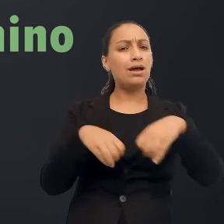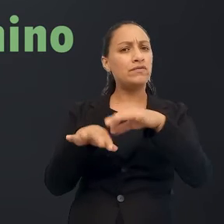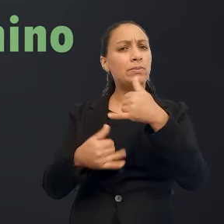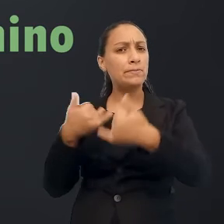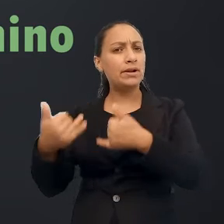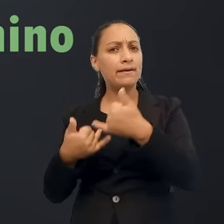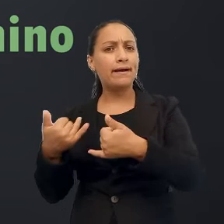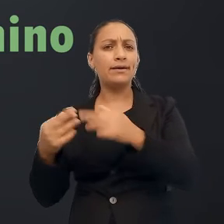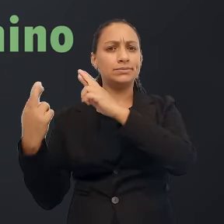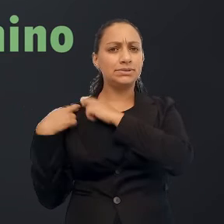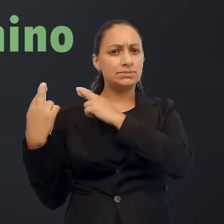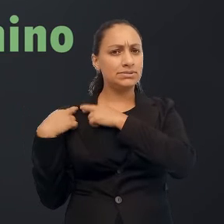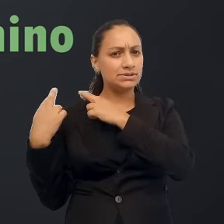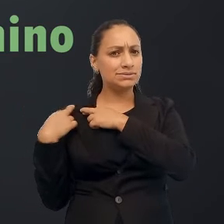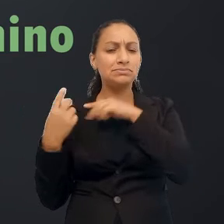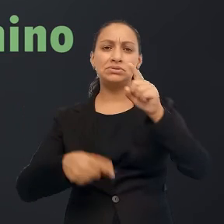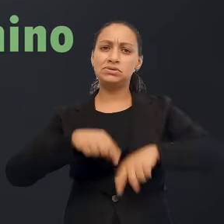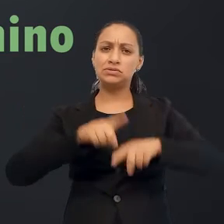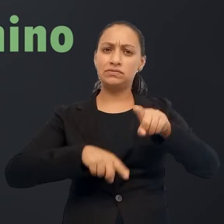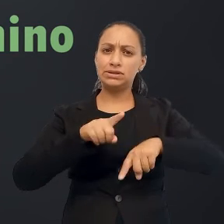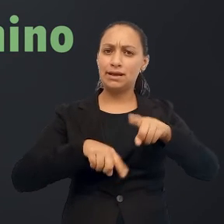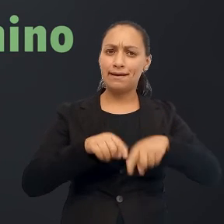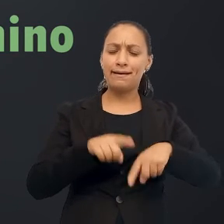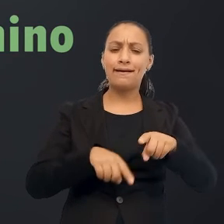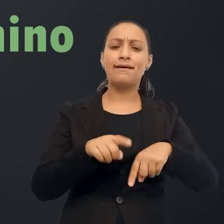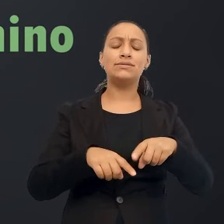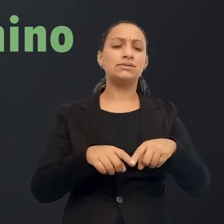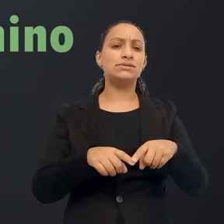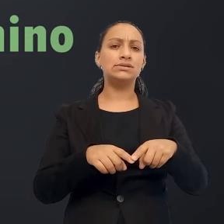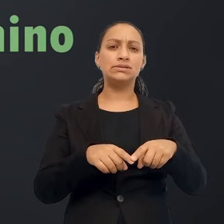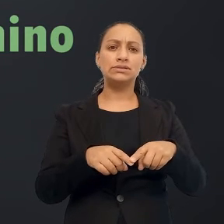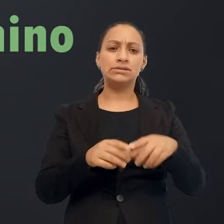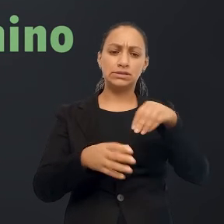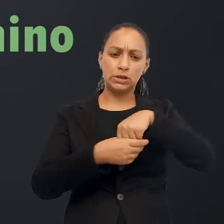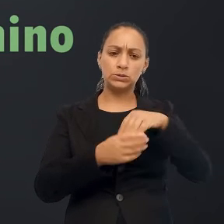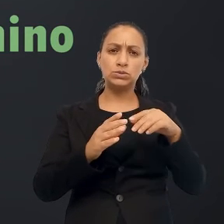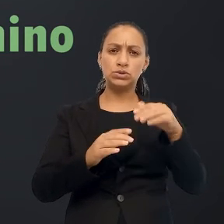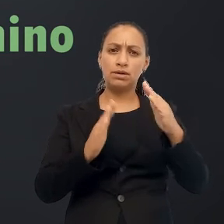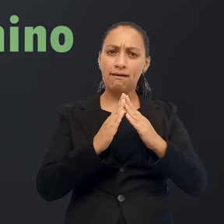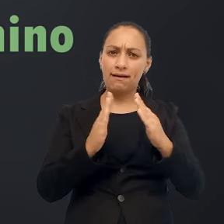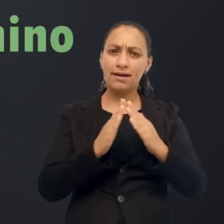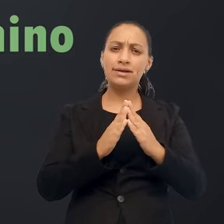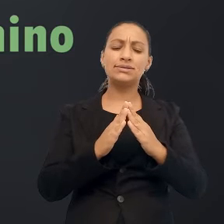se responsabiliza por atividades em casa, que faz